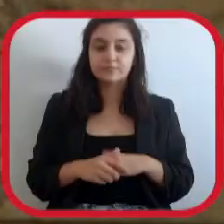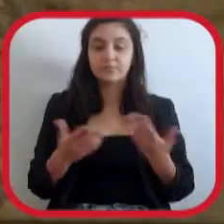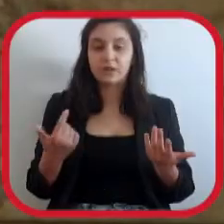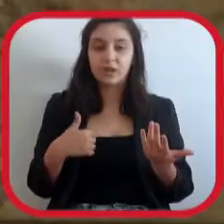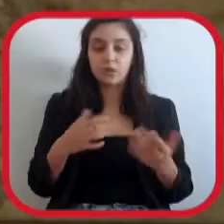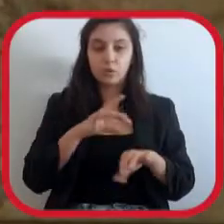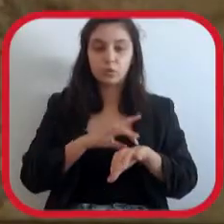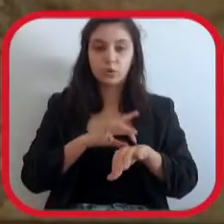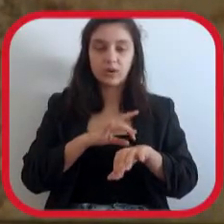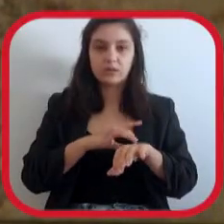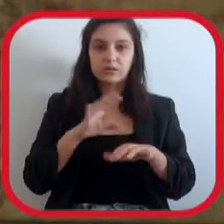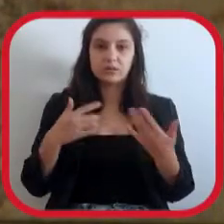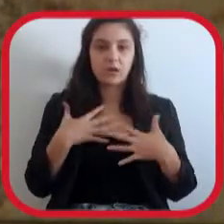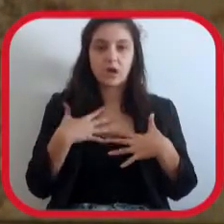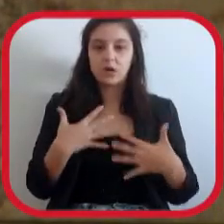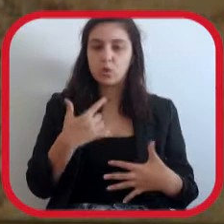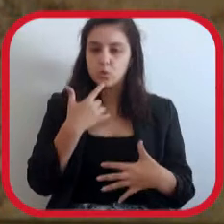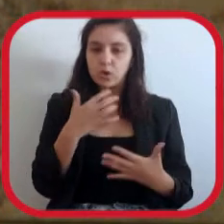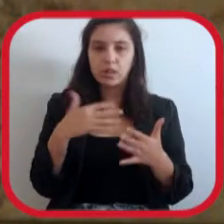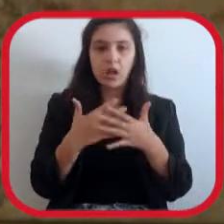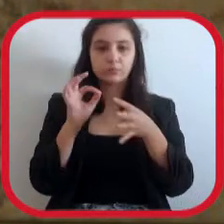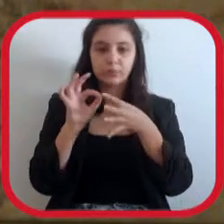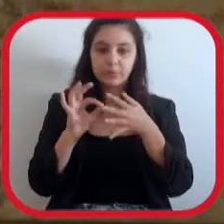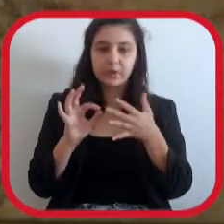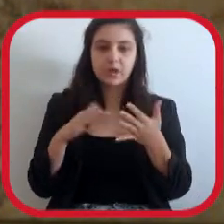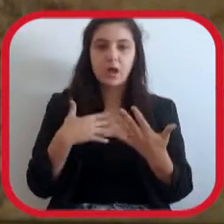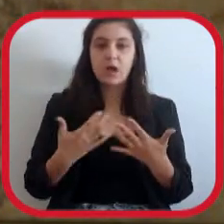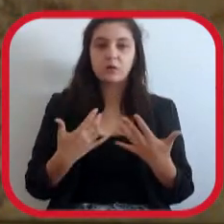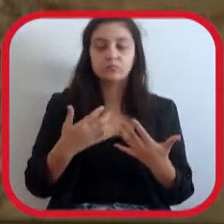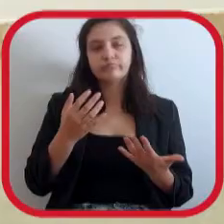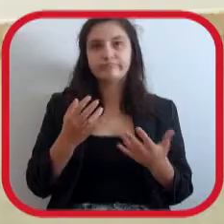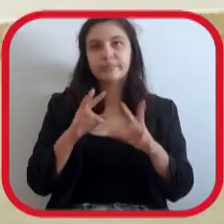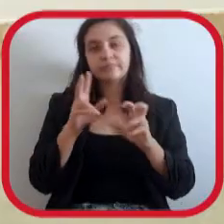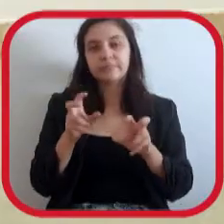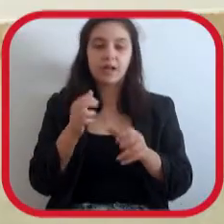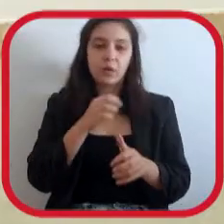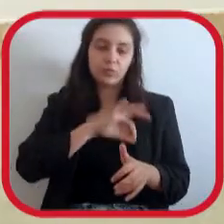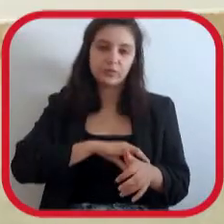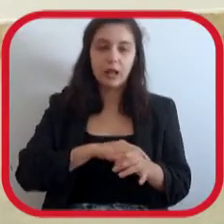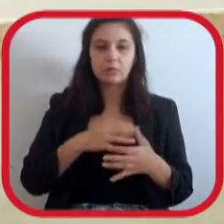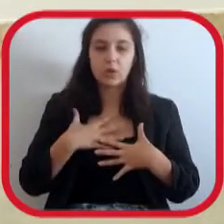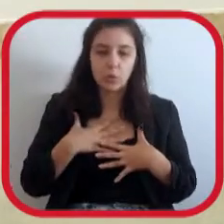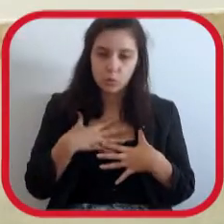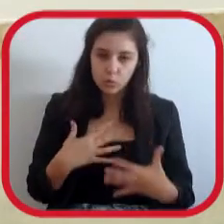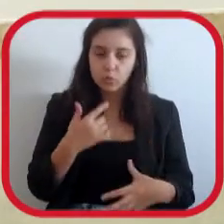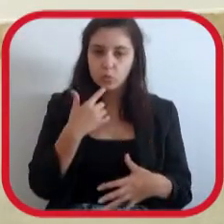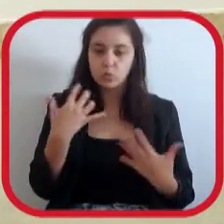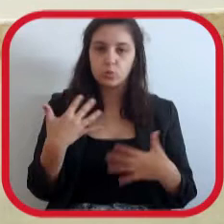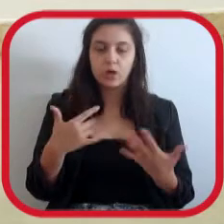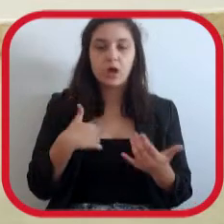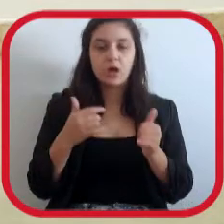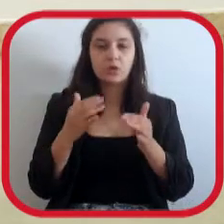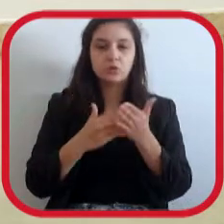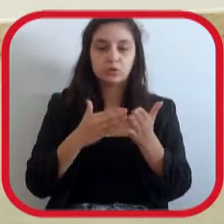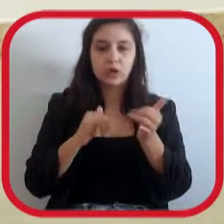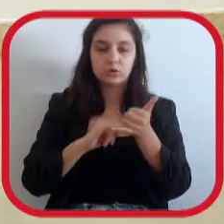A síndrome de burnout é uma perturbação psicológica caracterizada pelo esgotamento profissional. Em 2016, um estudo da